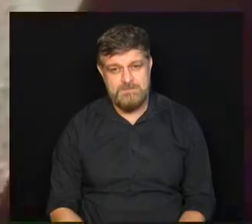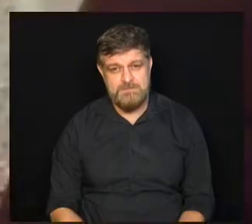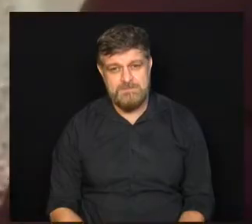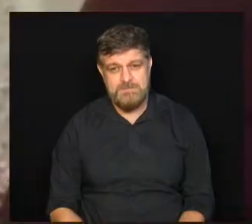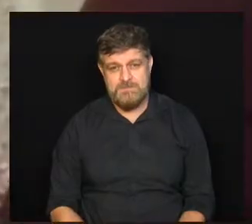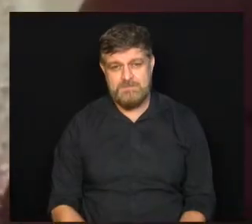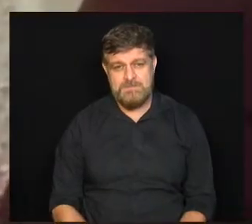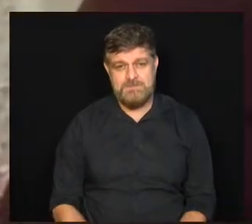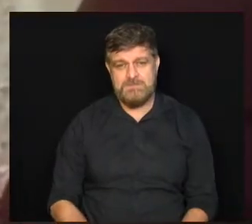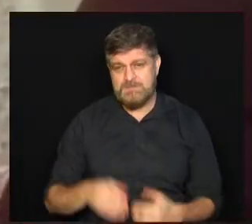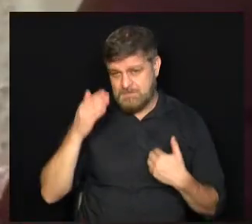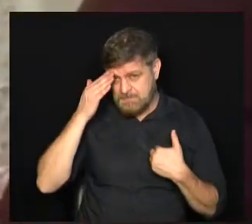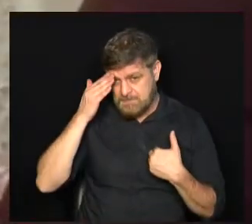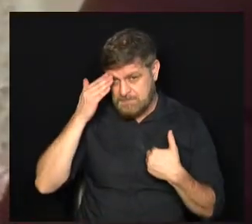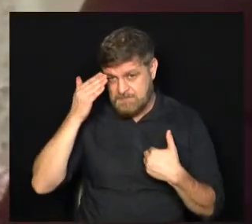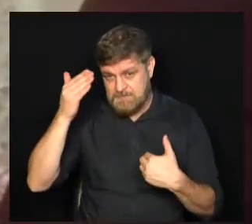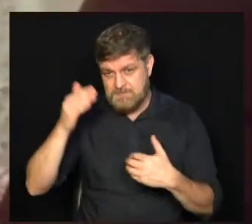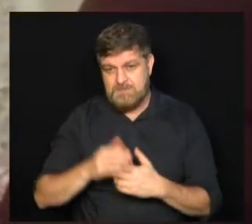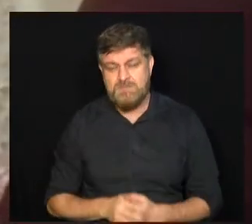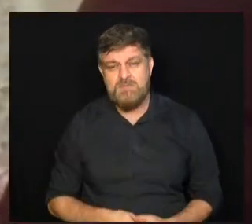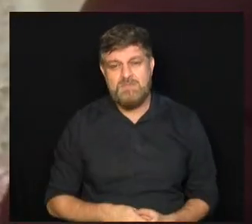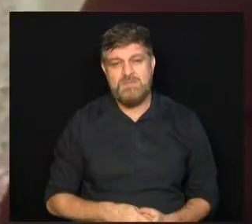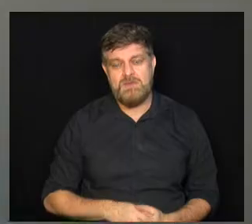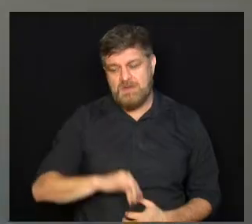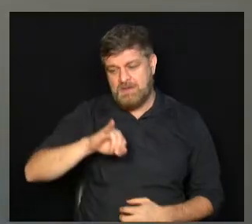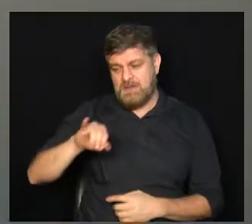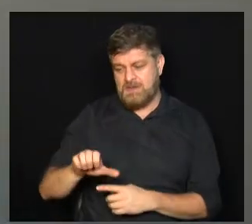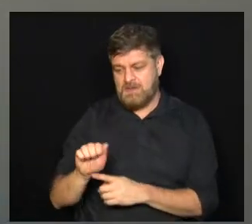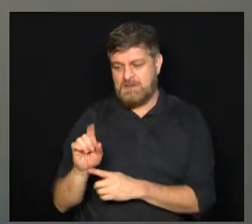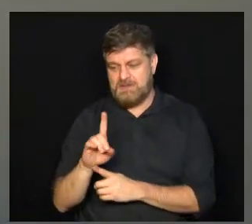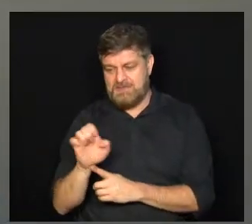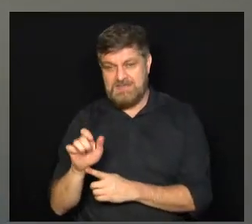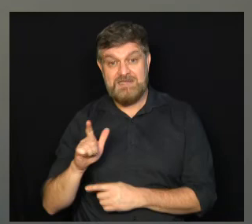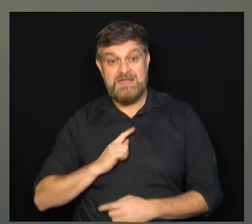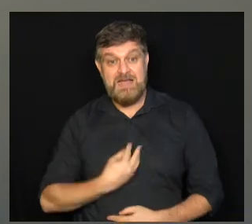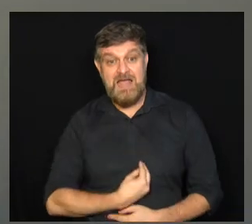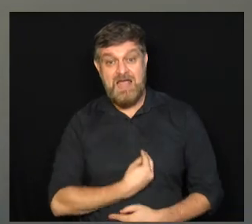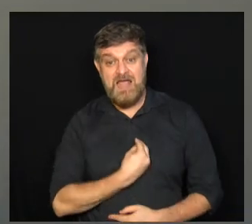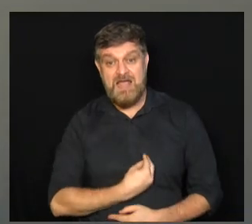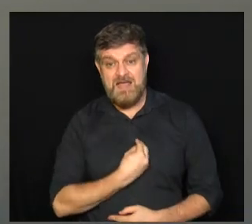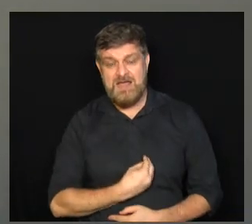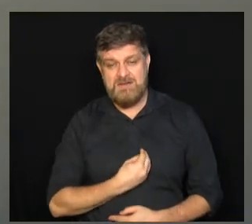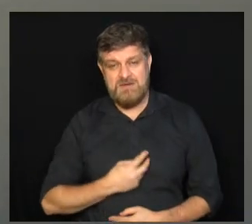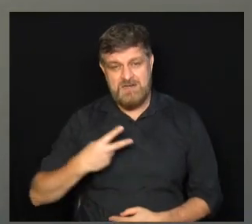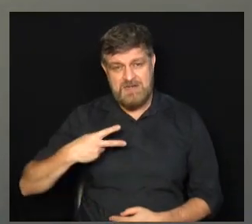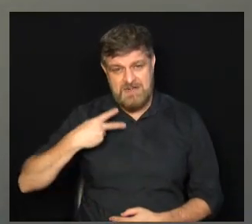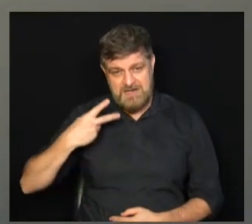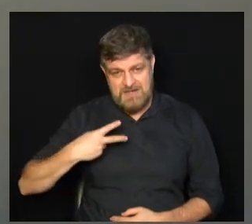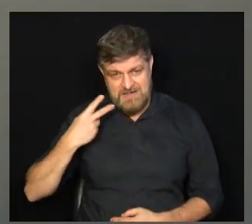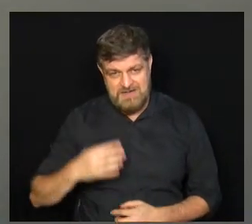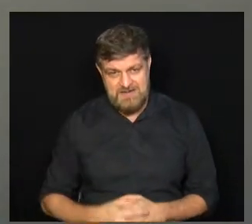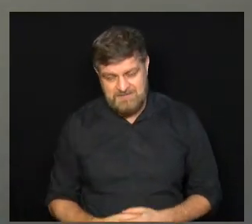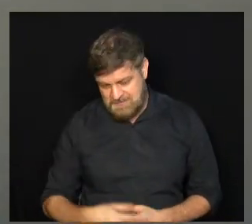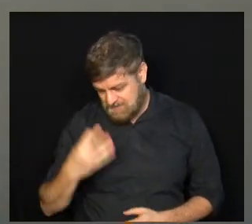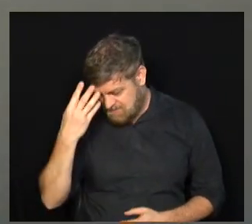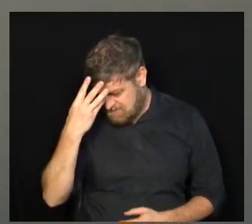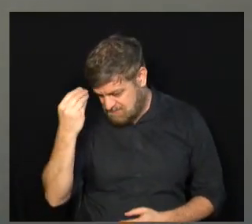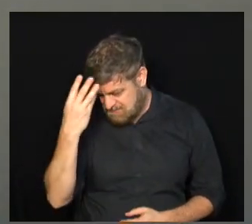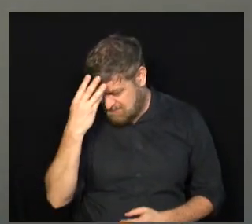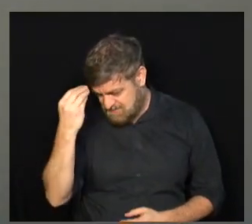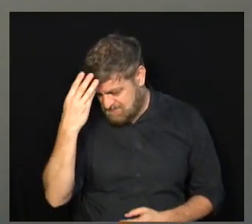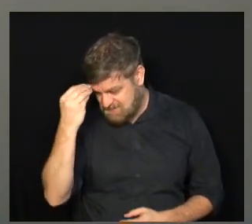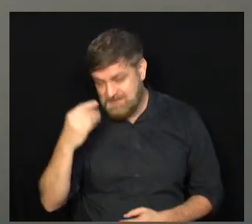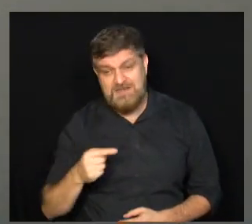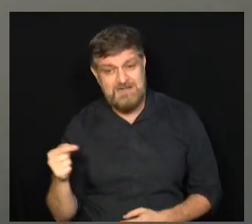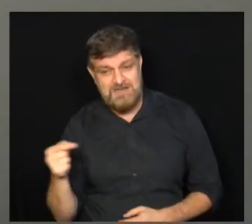Muito obrigada, Jade. Nós temos conosco também o vereador Jair da Farmácia, nosso querido vereador,